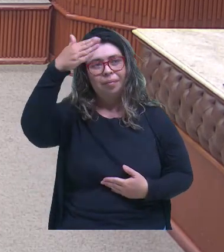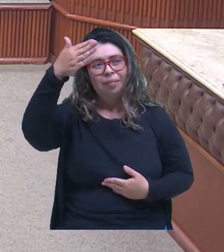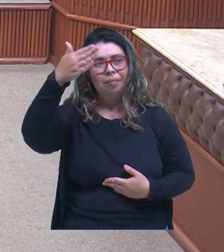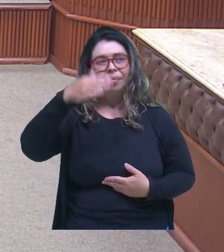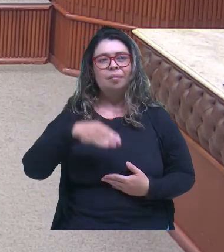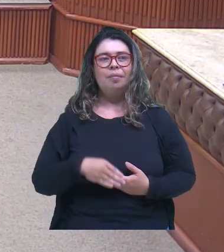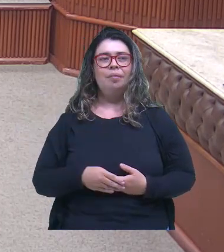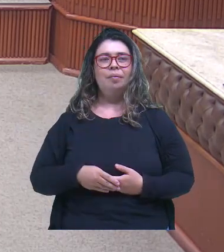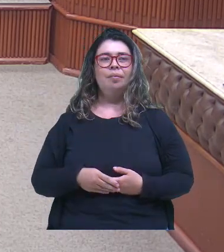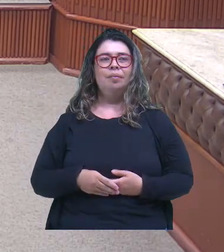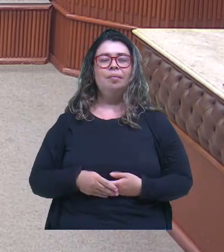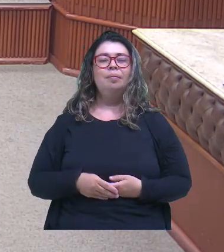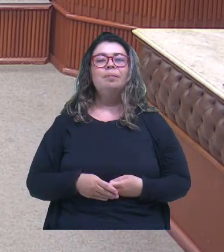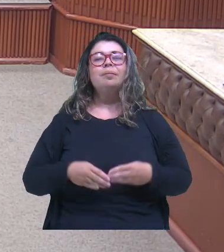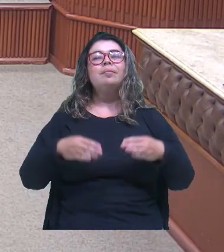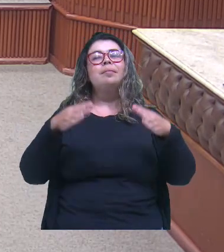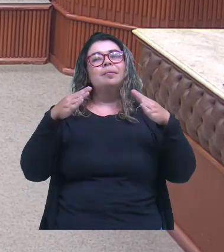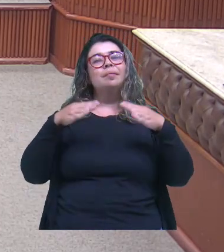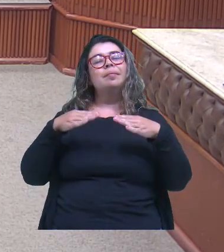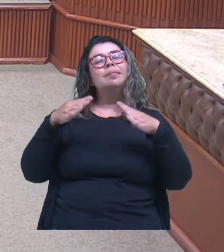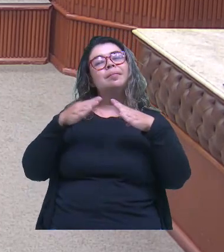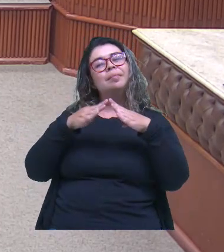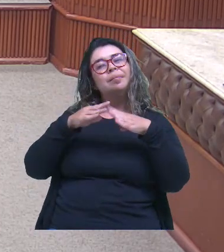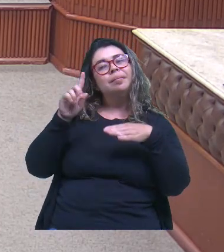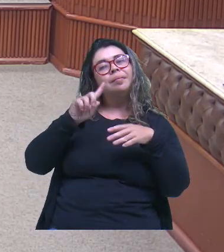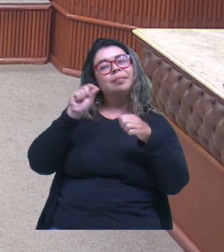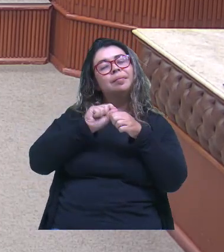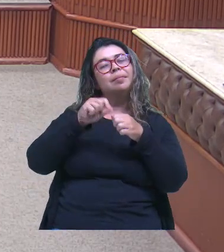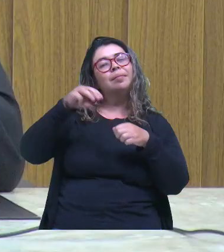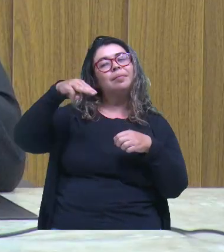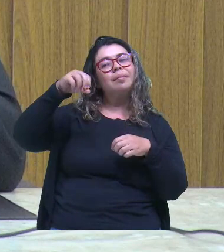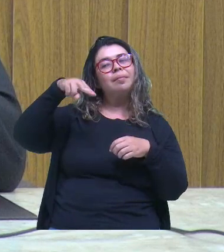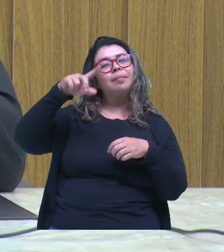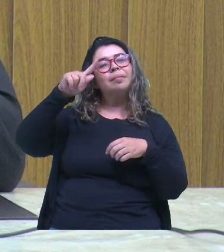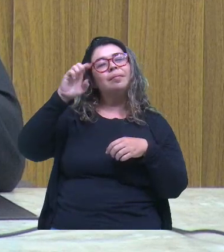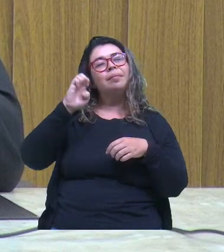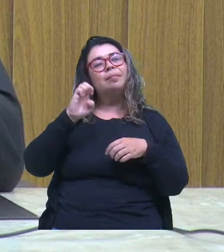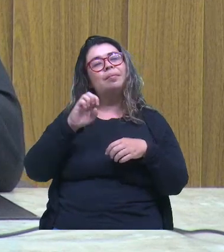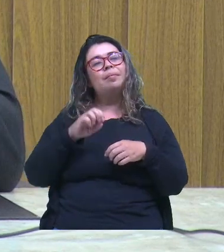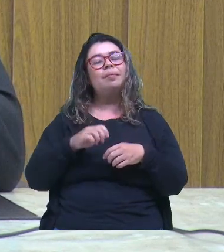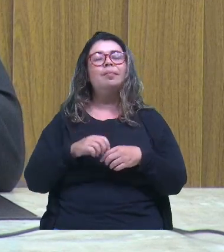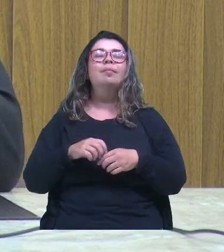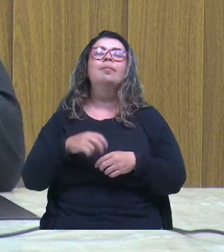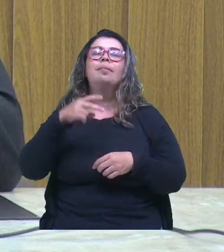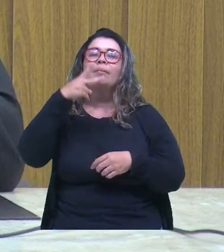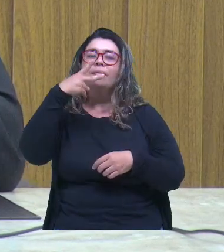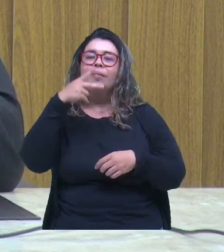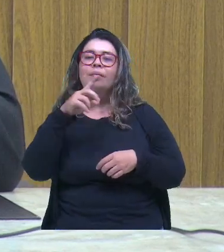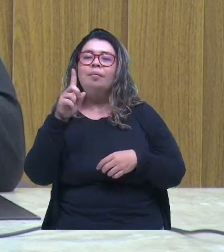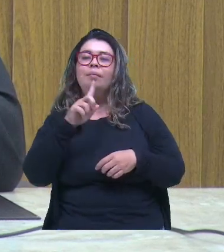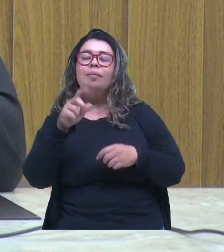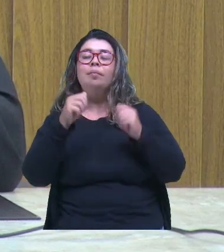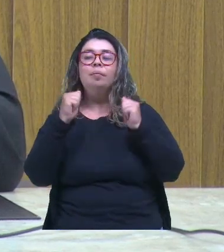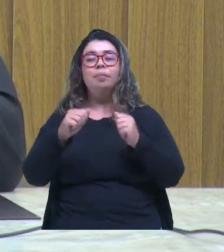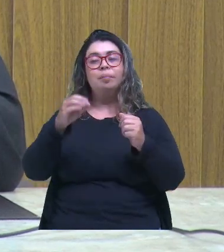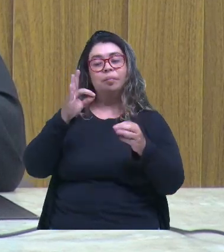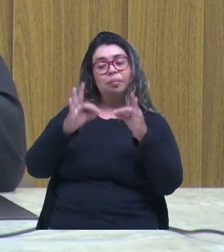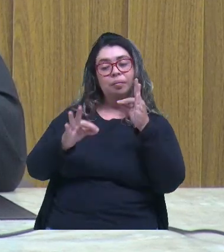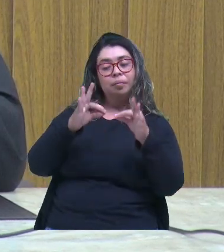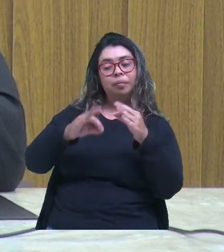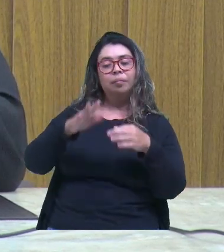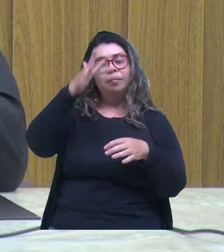faz o monge. É um ditado que significa que não devemos julgar as pessoas pela